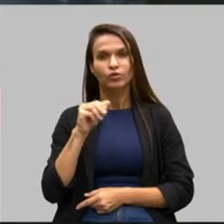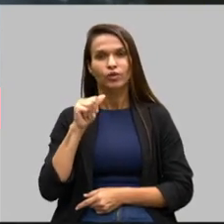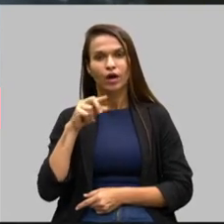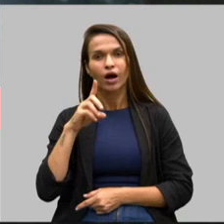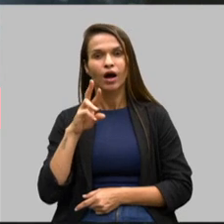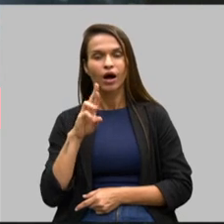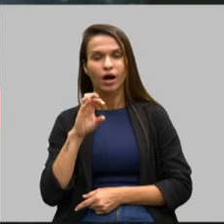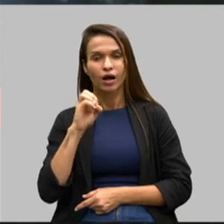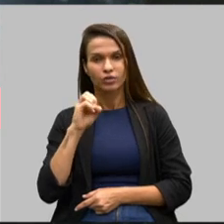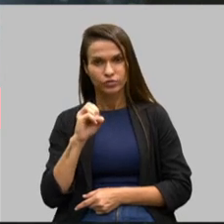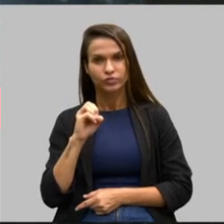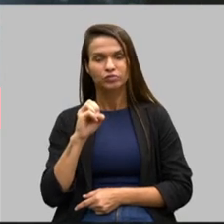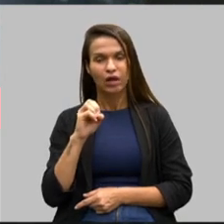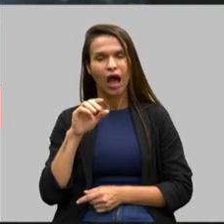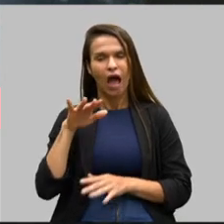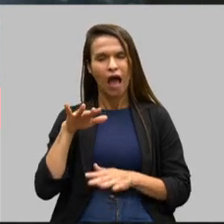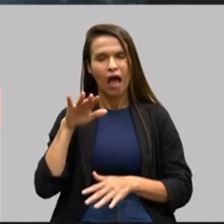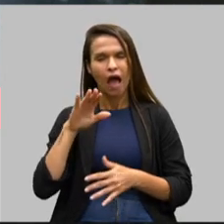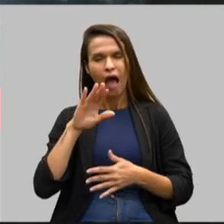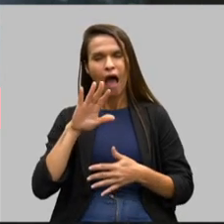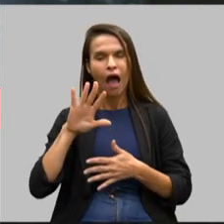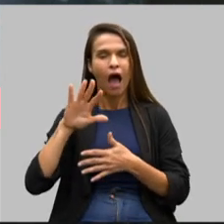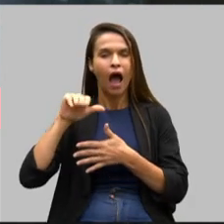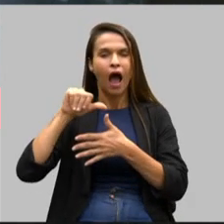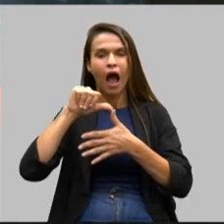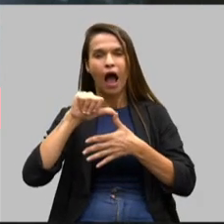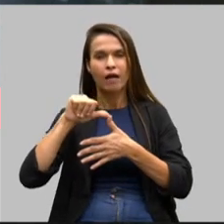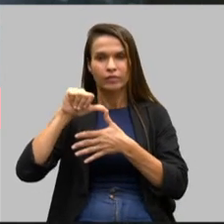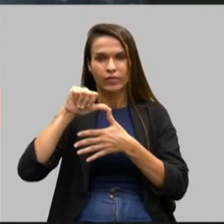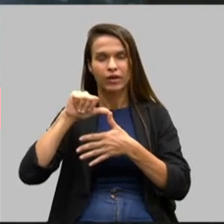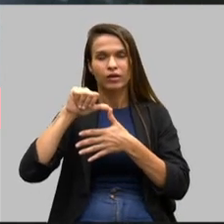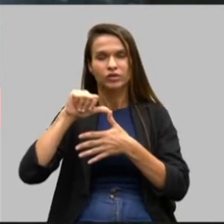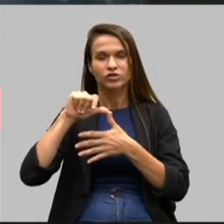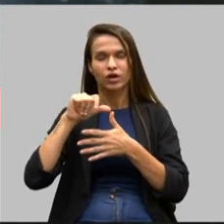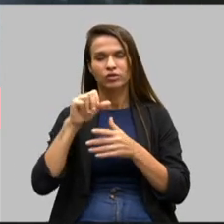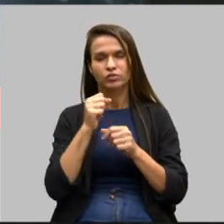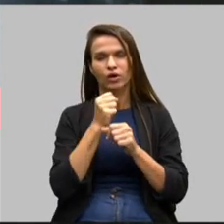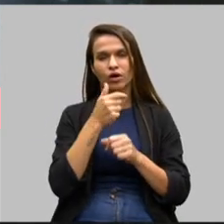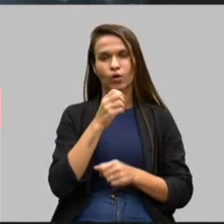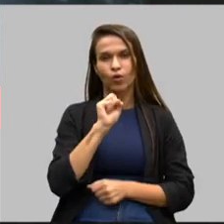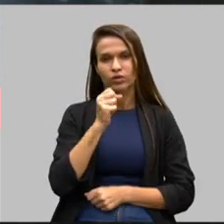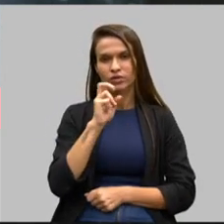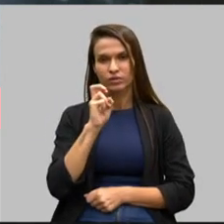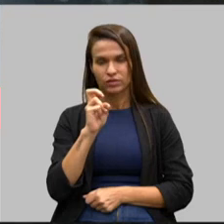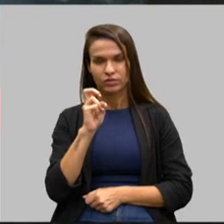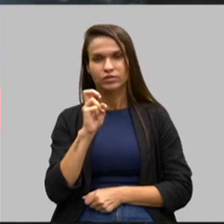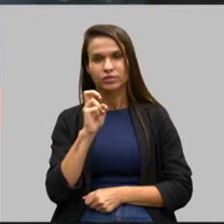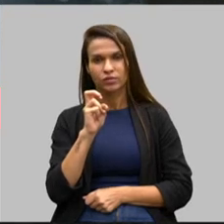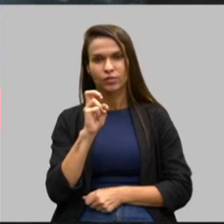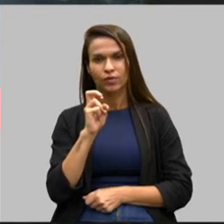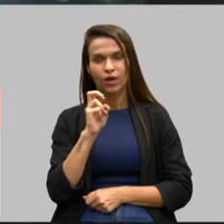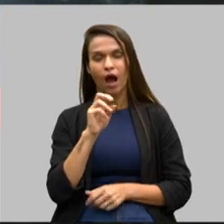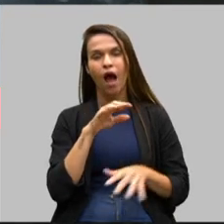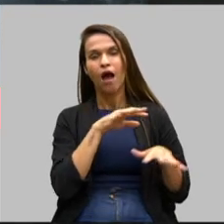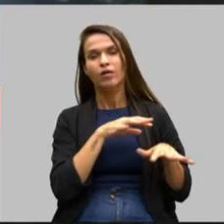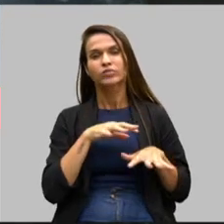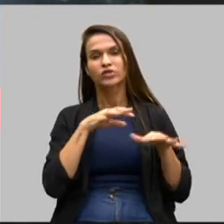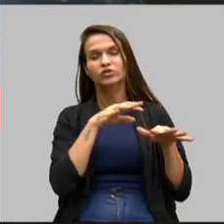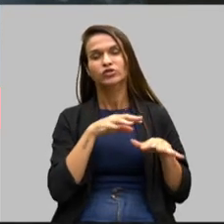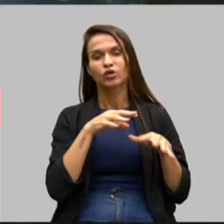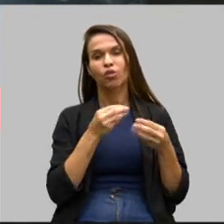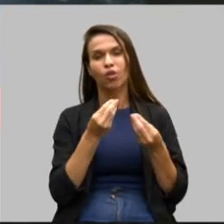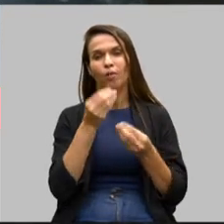Latina, na página 85. A mineração deixou para o Brasil o quê?